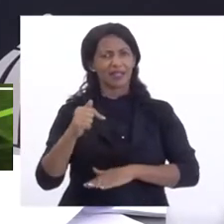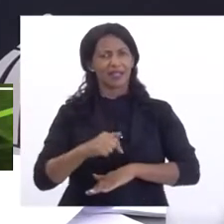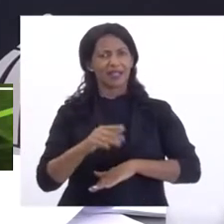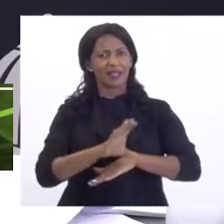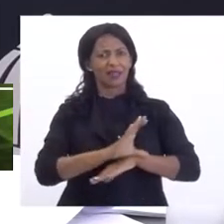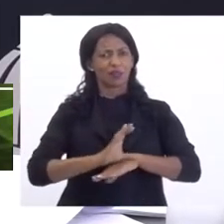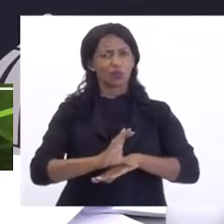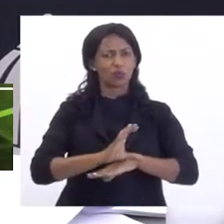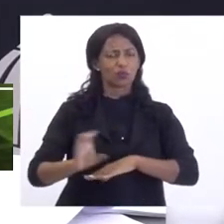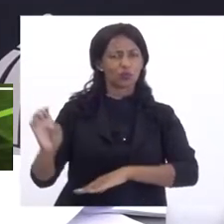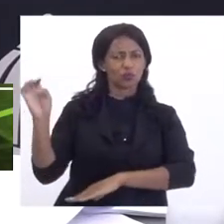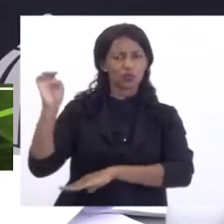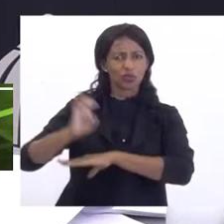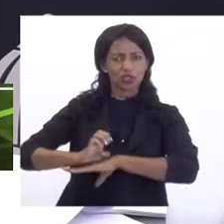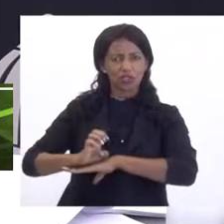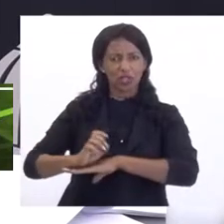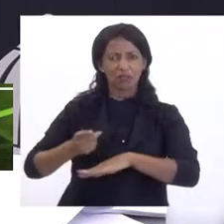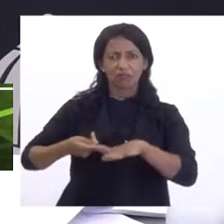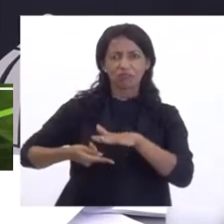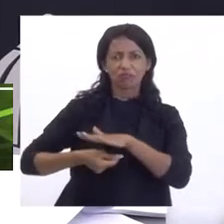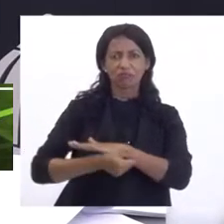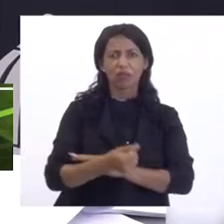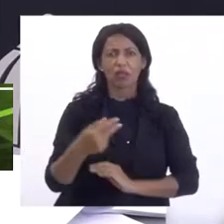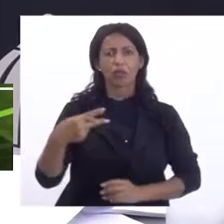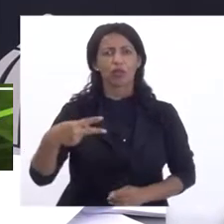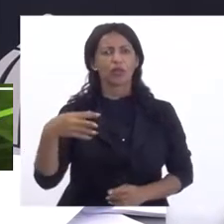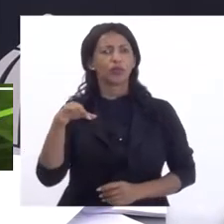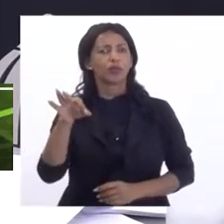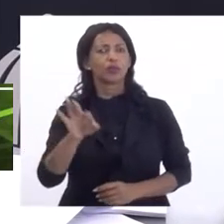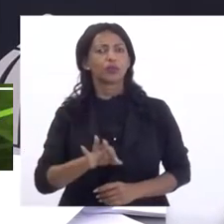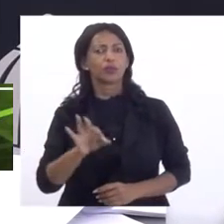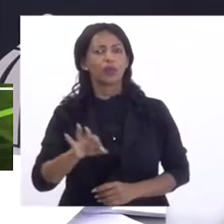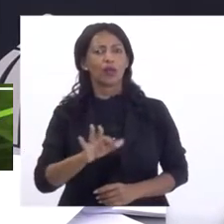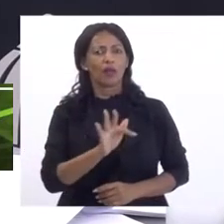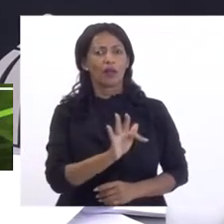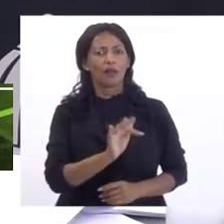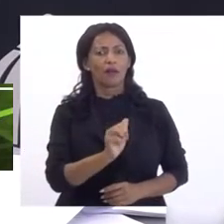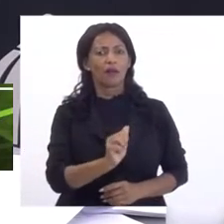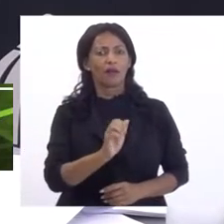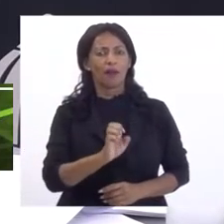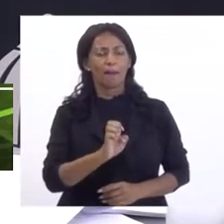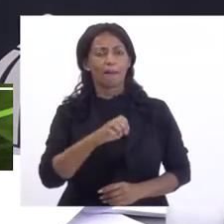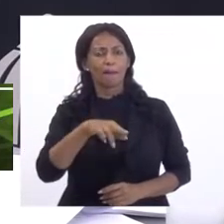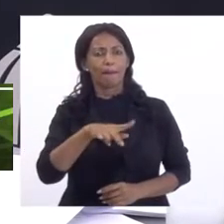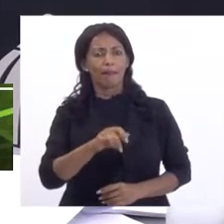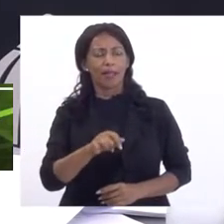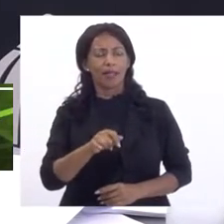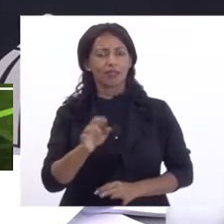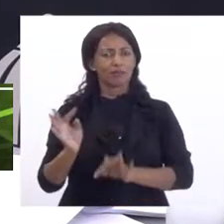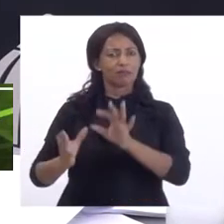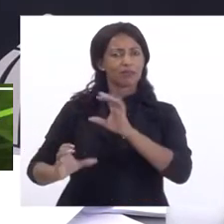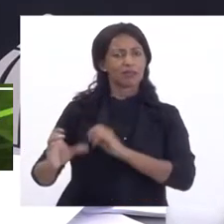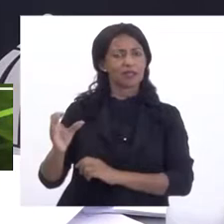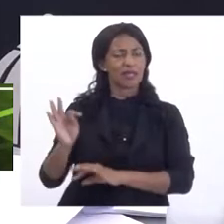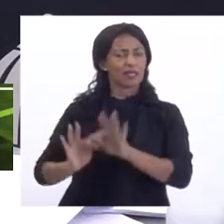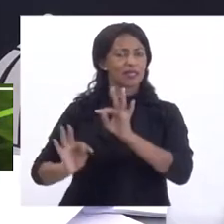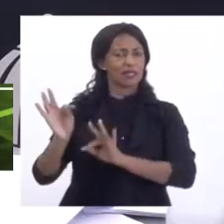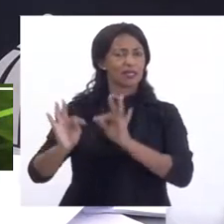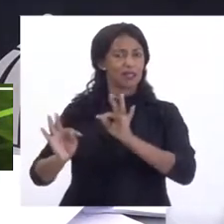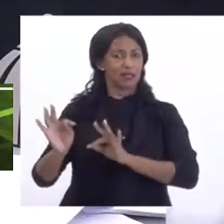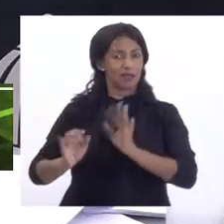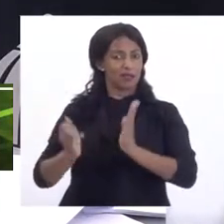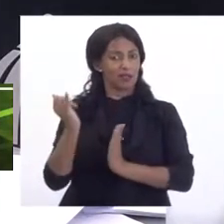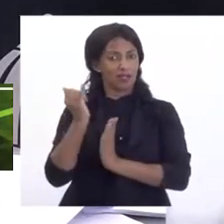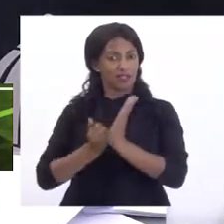do Estado de investir 2% na FAPERJ em Ciência e Tecnologia das receitas. Só cabe